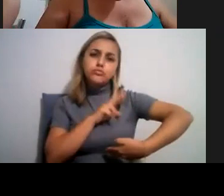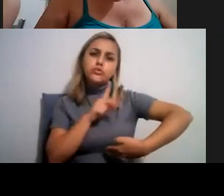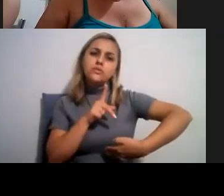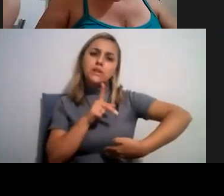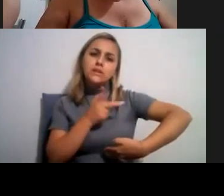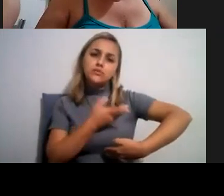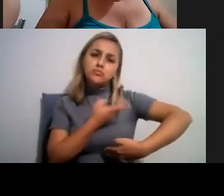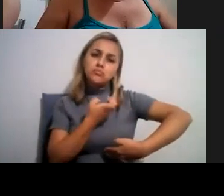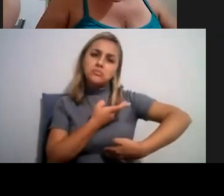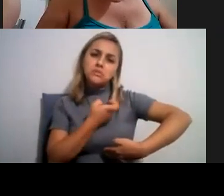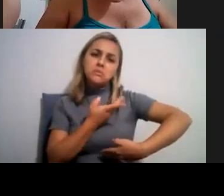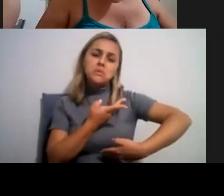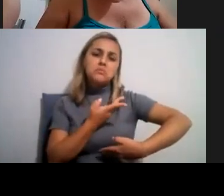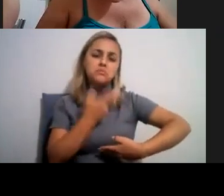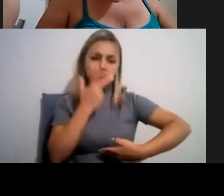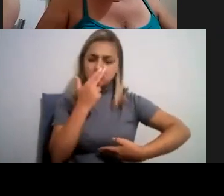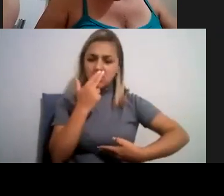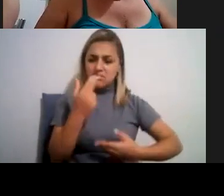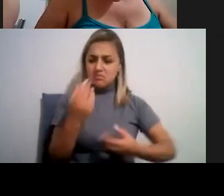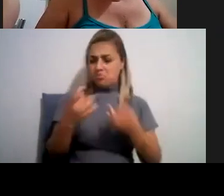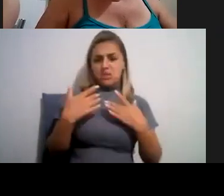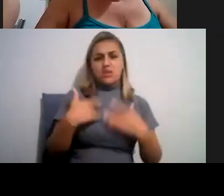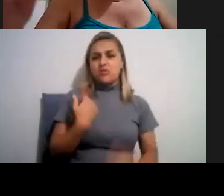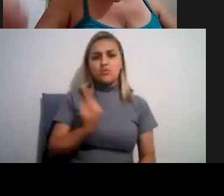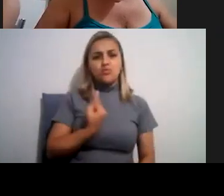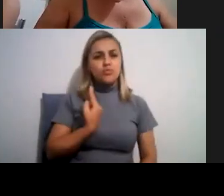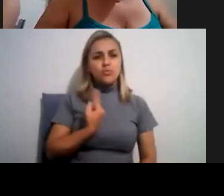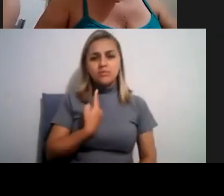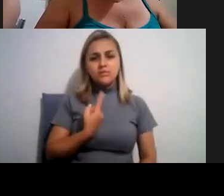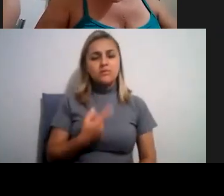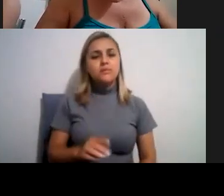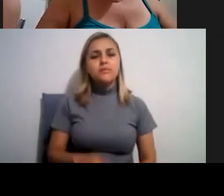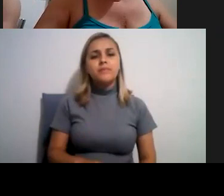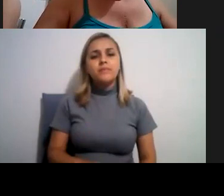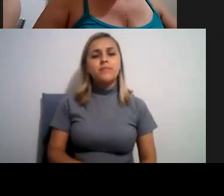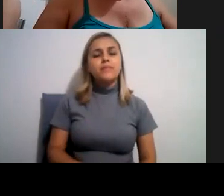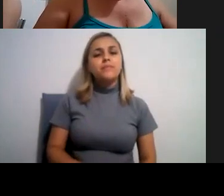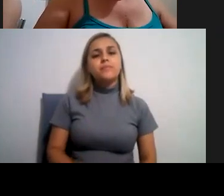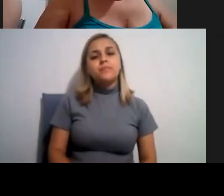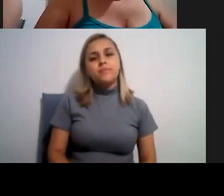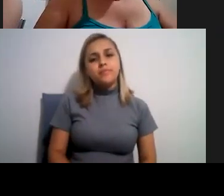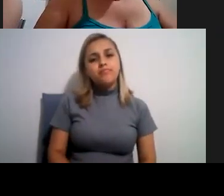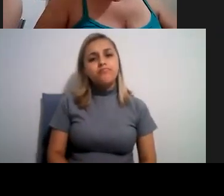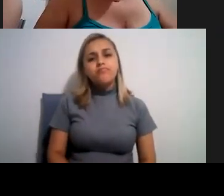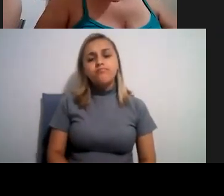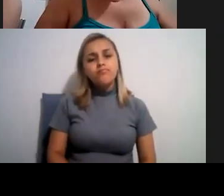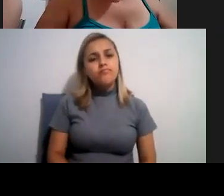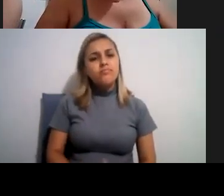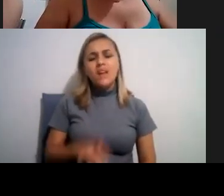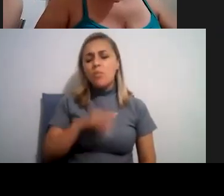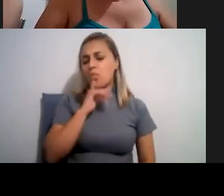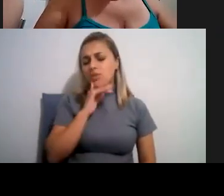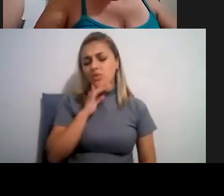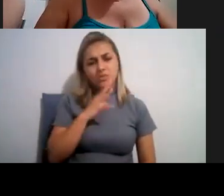deixaram sozinha lá, me deixaram sozinha. Ali diante do menino, foi muito ruim, foi muito